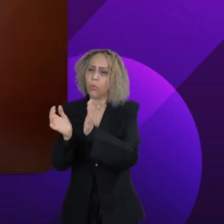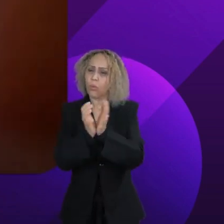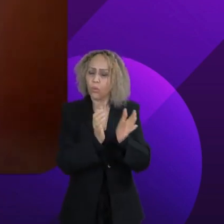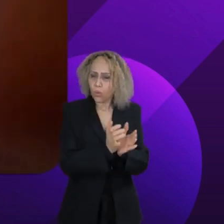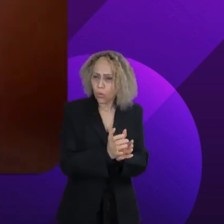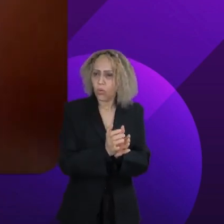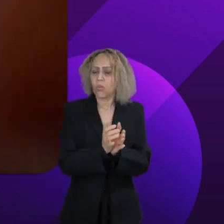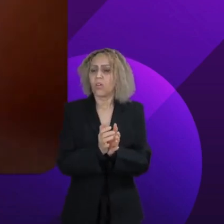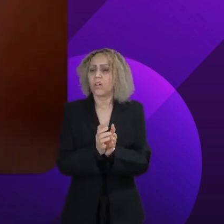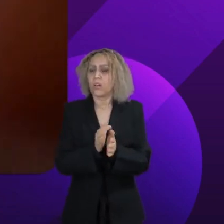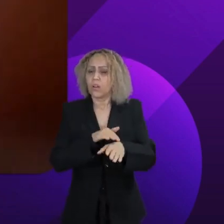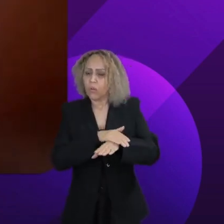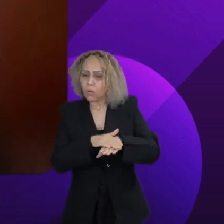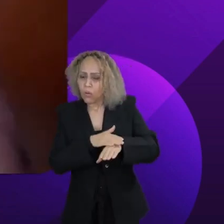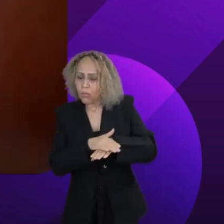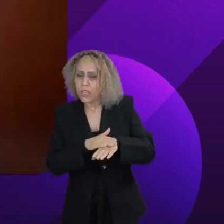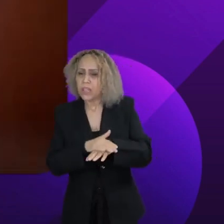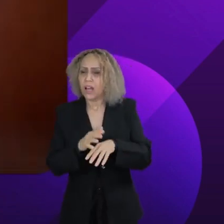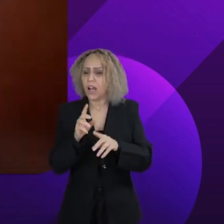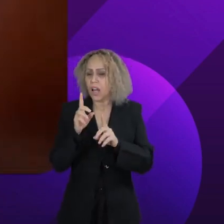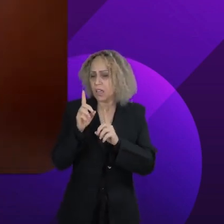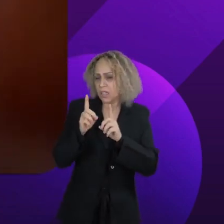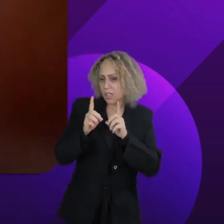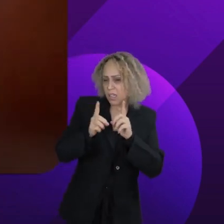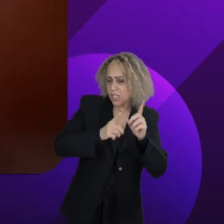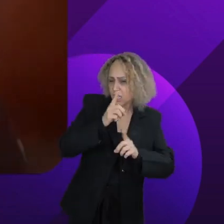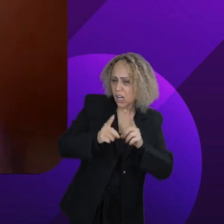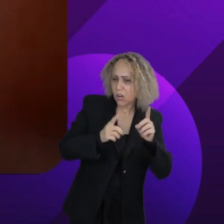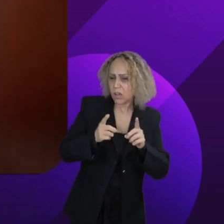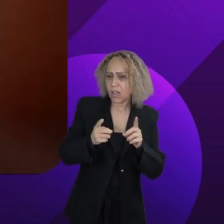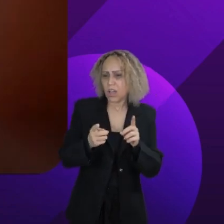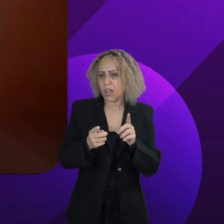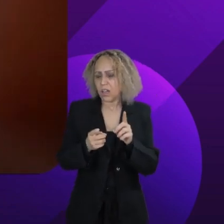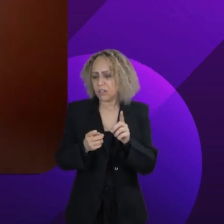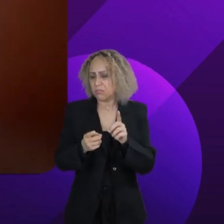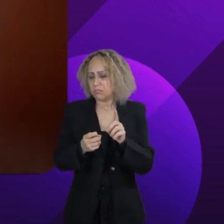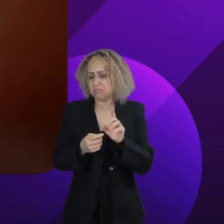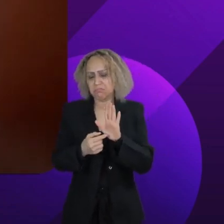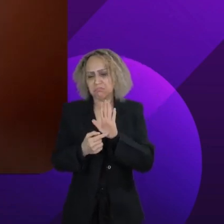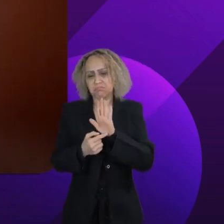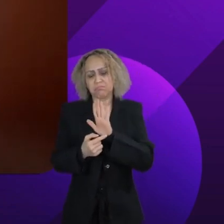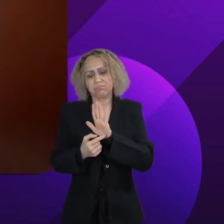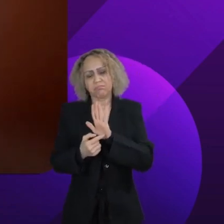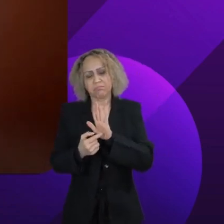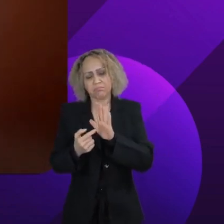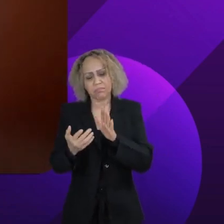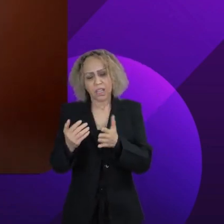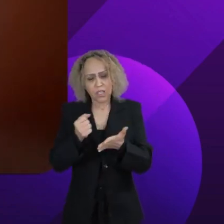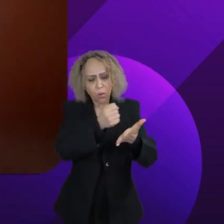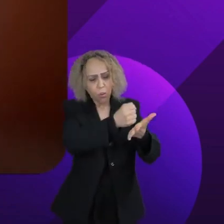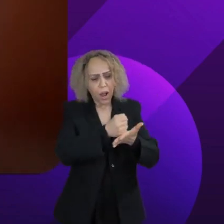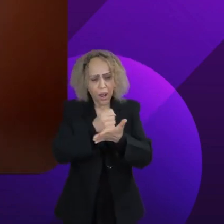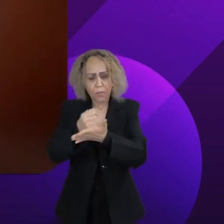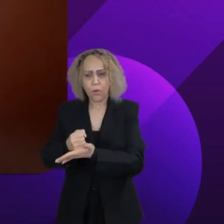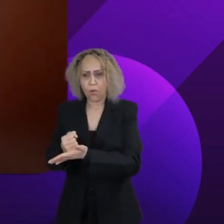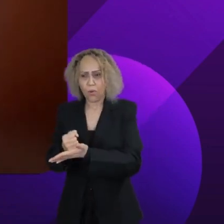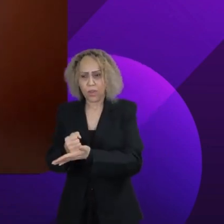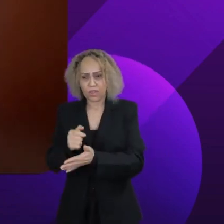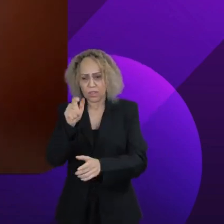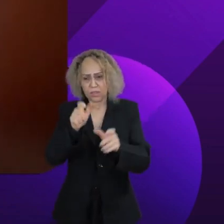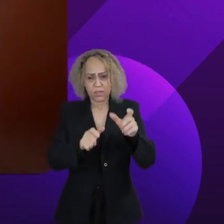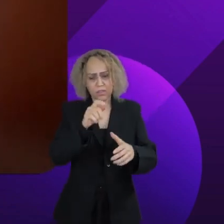ir, conversar, dialogar, se apresentar, trazer o apoio daquelas pessoas, daquelas